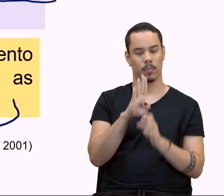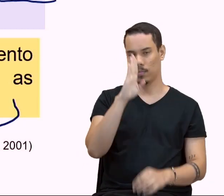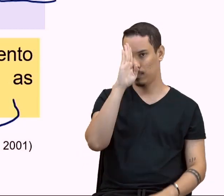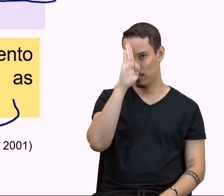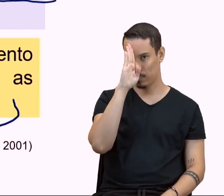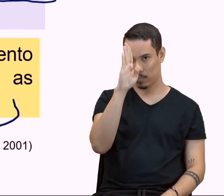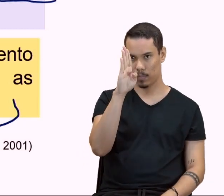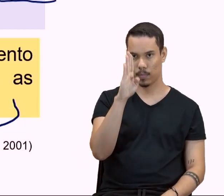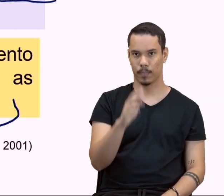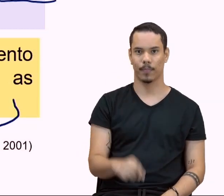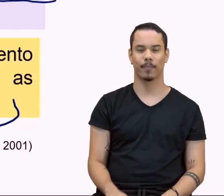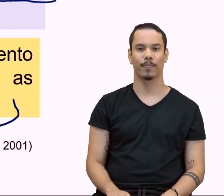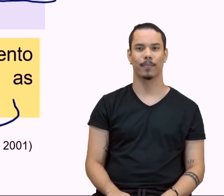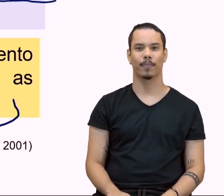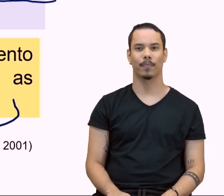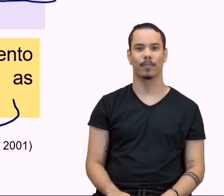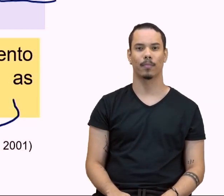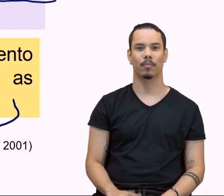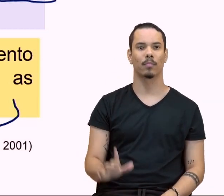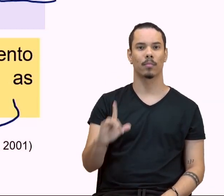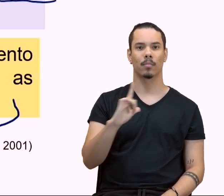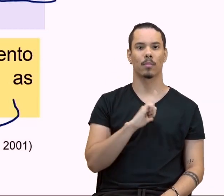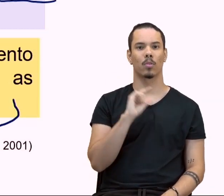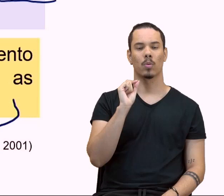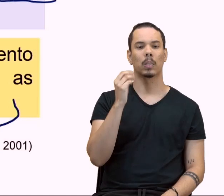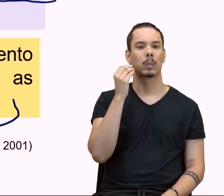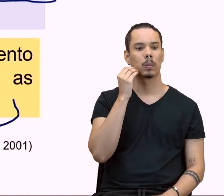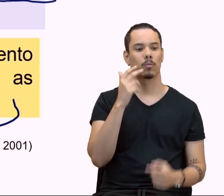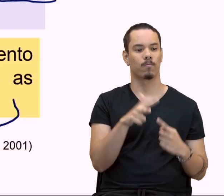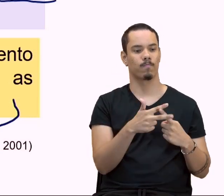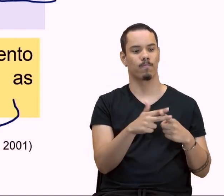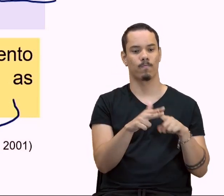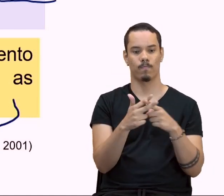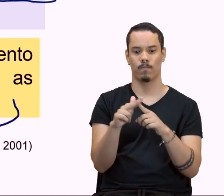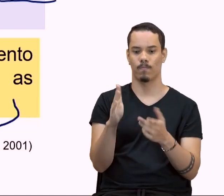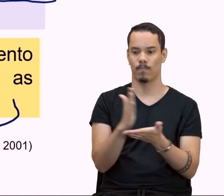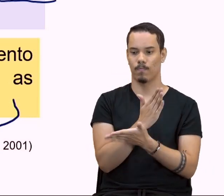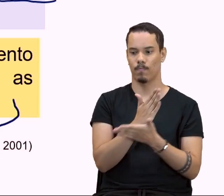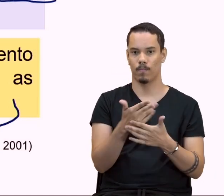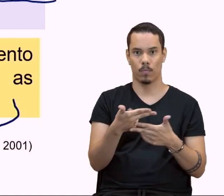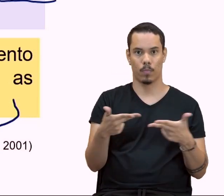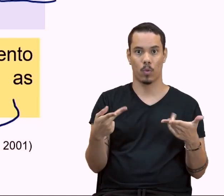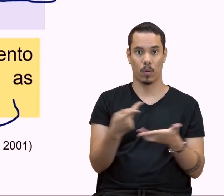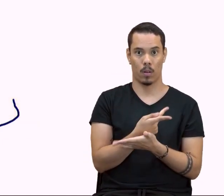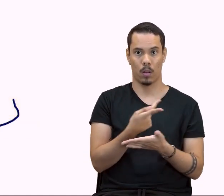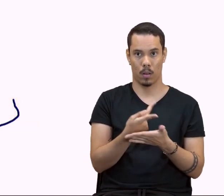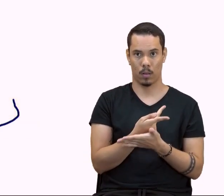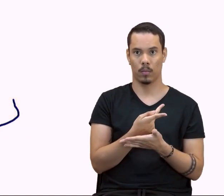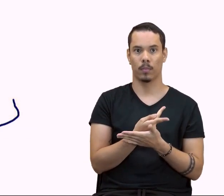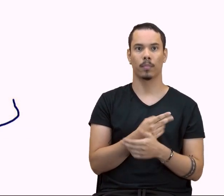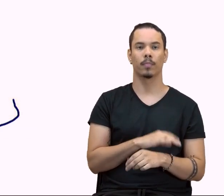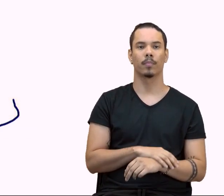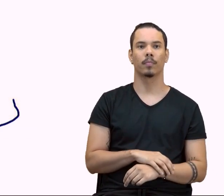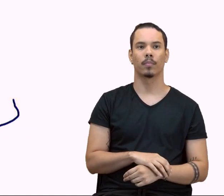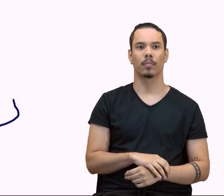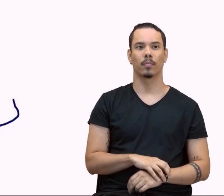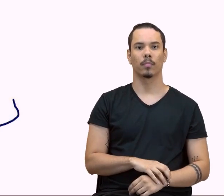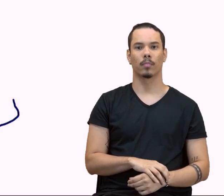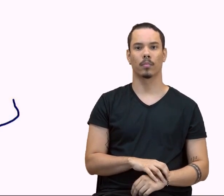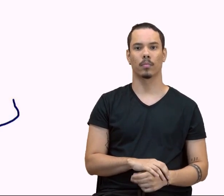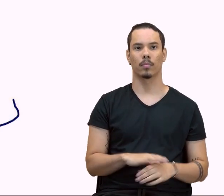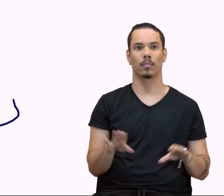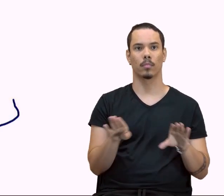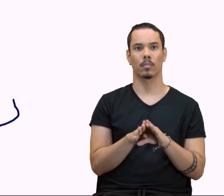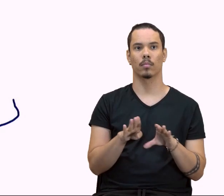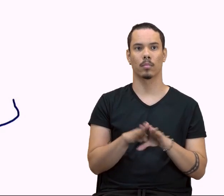certeza. Ele veio corrigir, muitas coisas que estavam erradas no Polo Noroeste. Show de bola, galera. Continuando. Agora vamos falar um